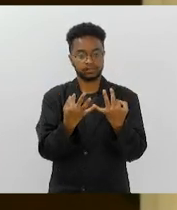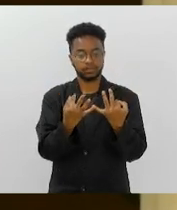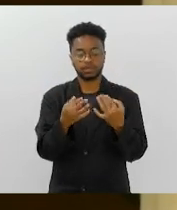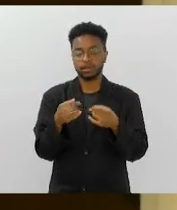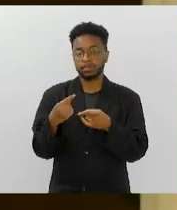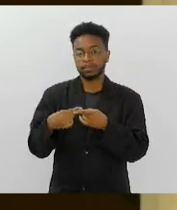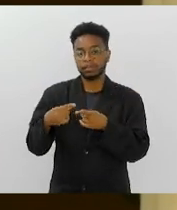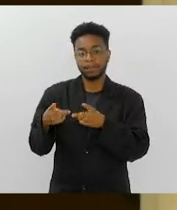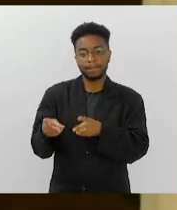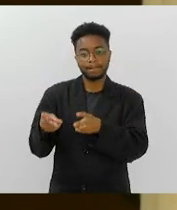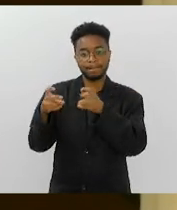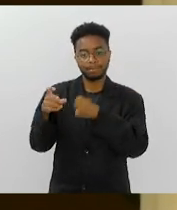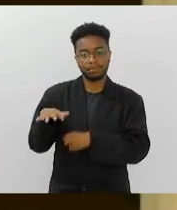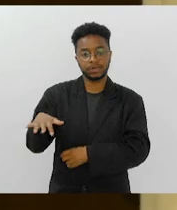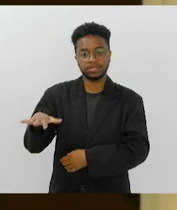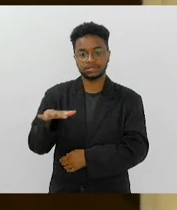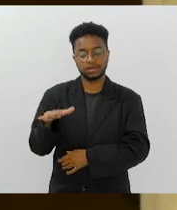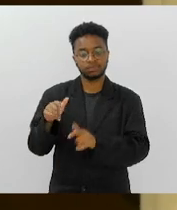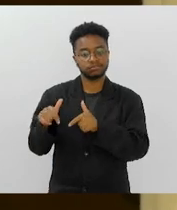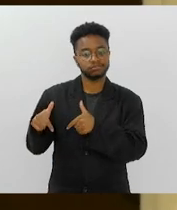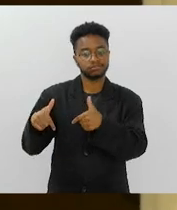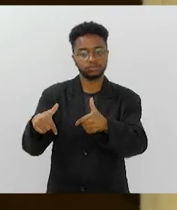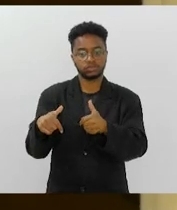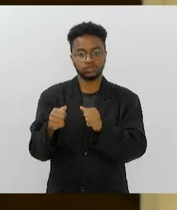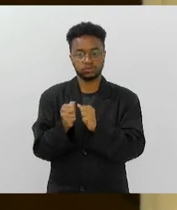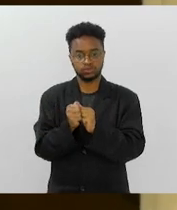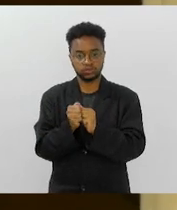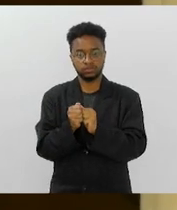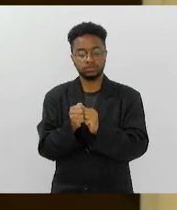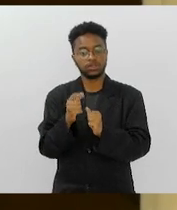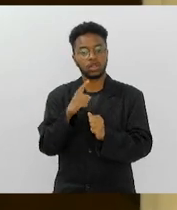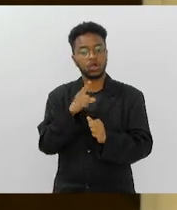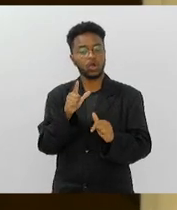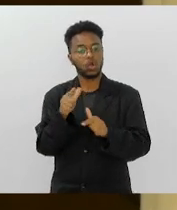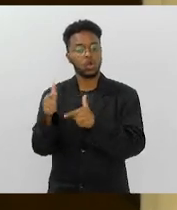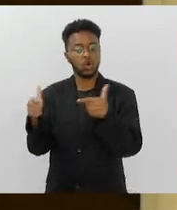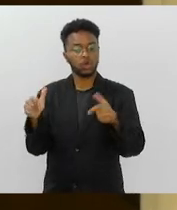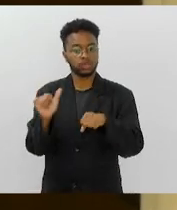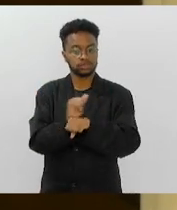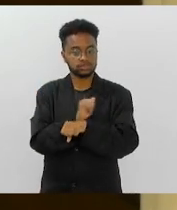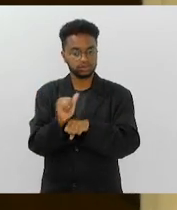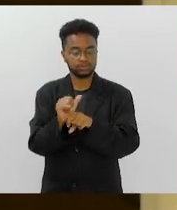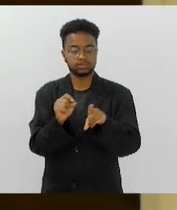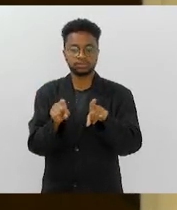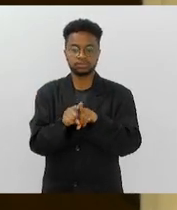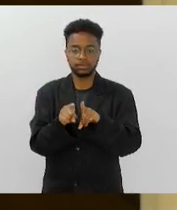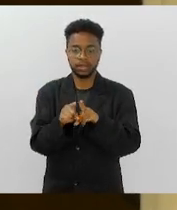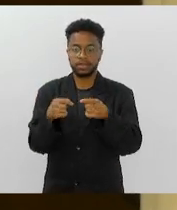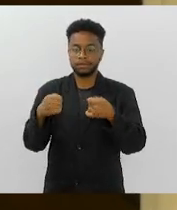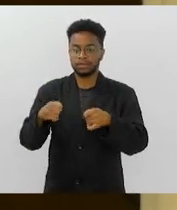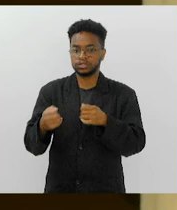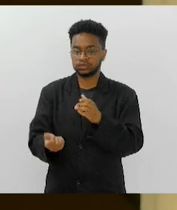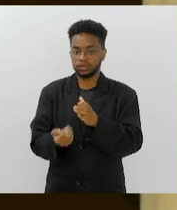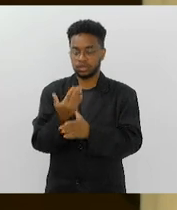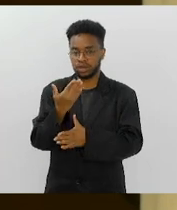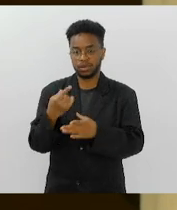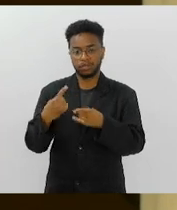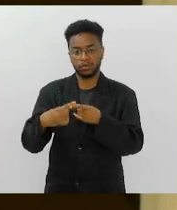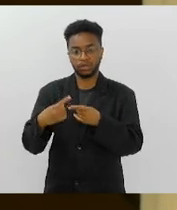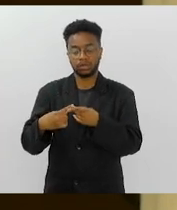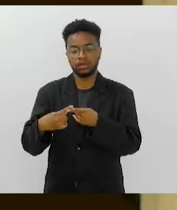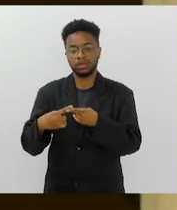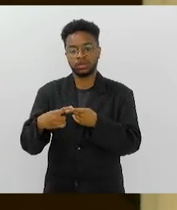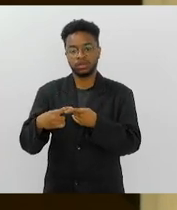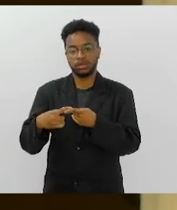estão à frente. E aí outras estratégias, né, tiveram que ser criadas. A gente não tem só